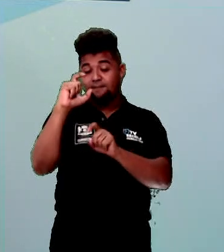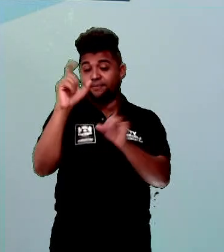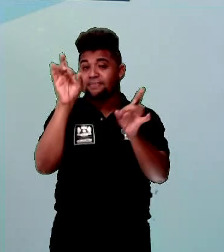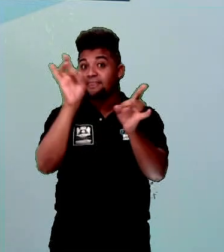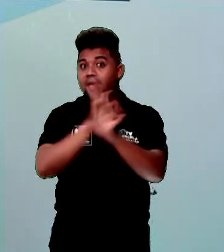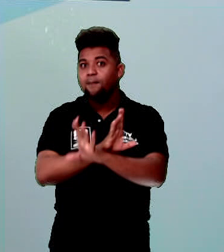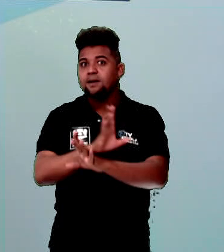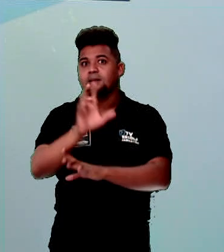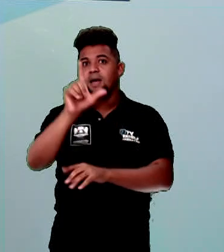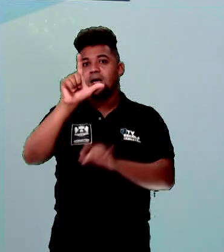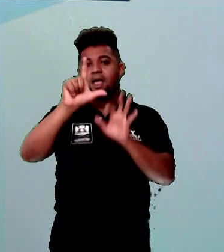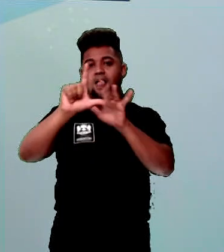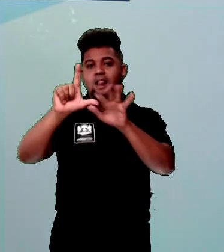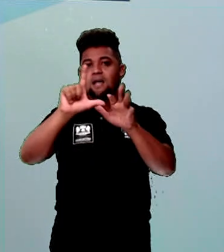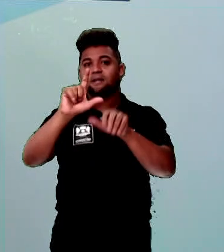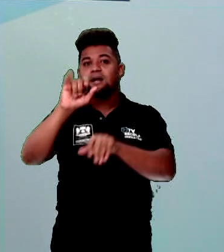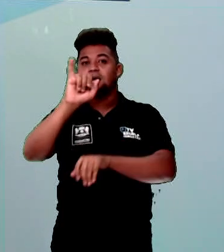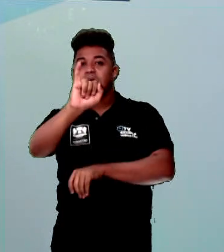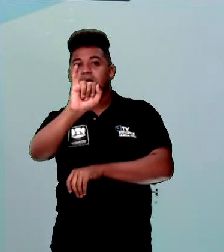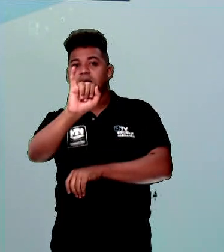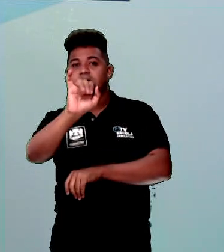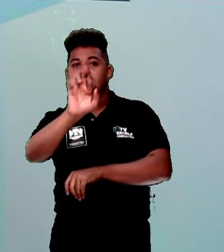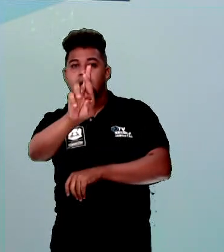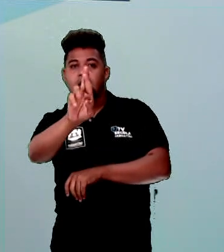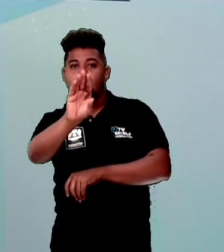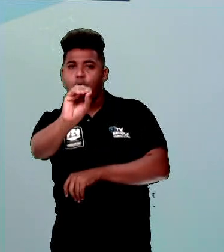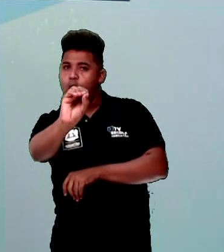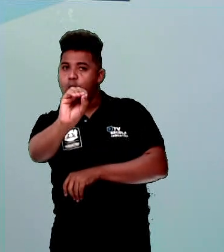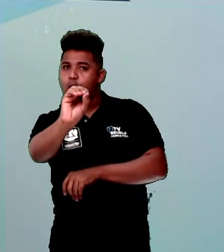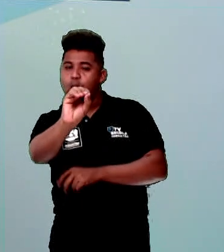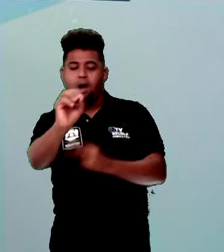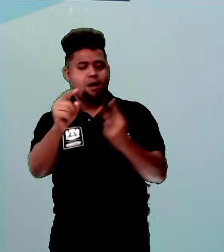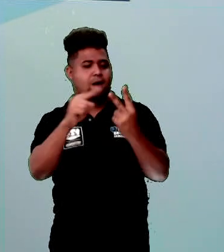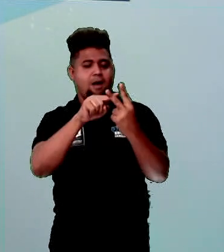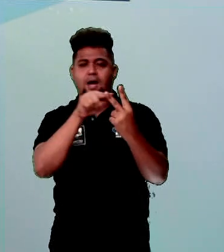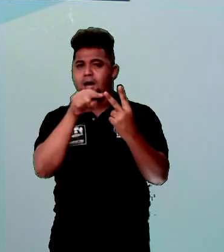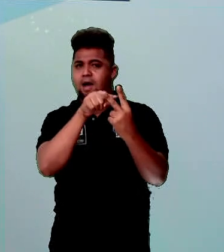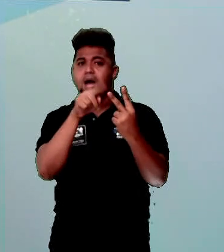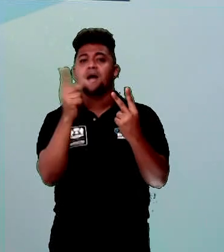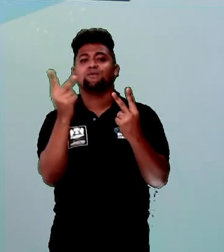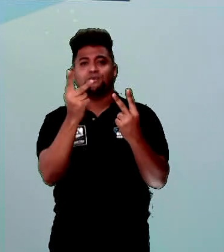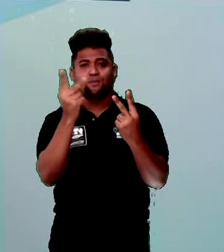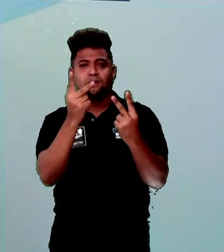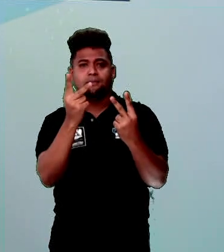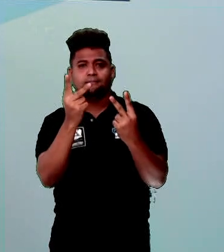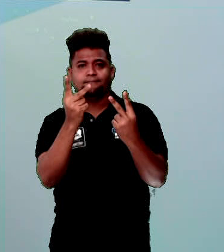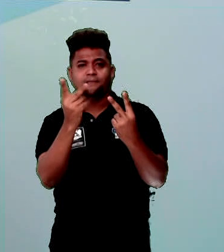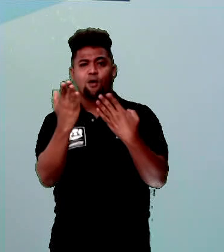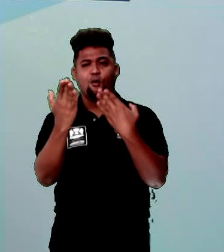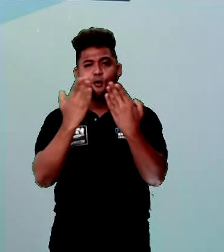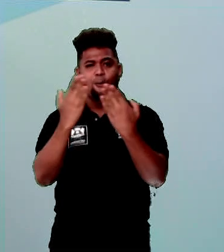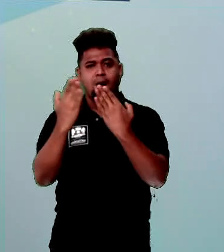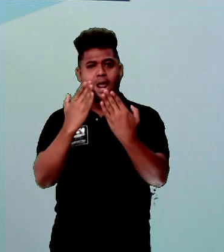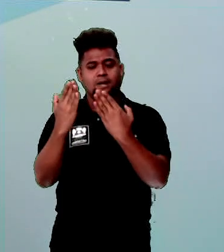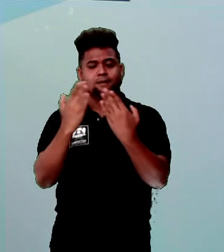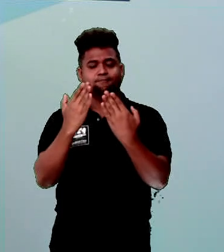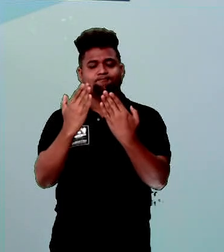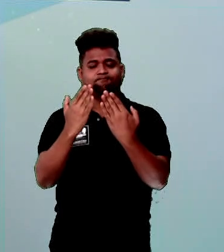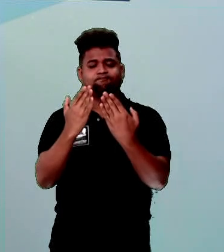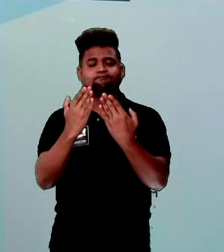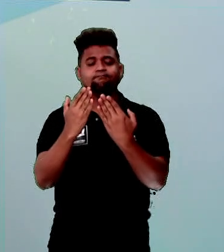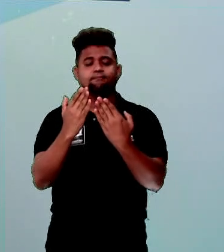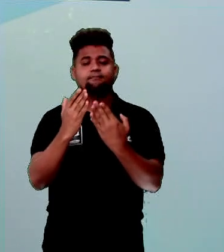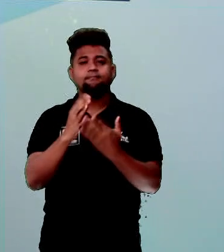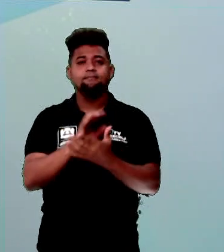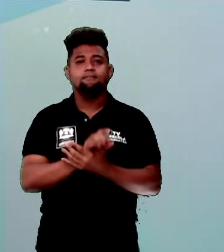O, tanto abacateiro quanto terreiro. É essa semelhança que faz com que as